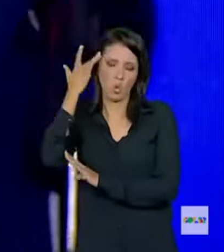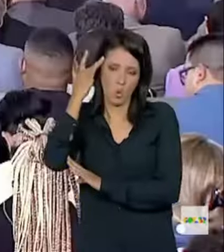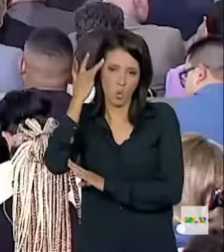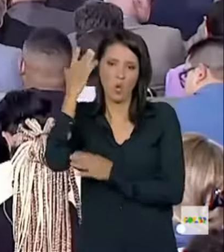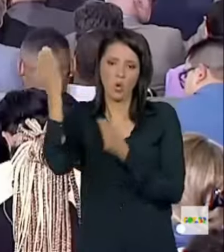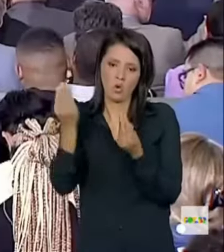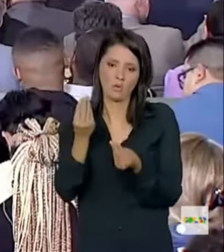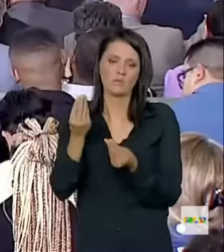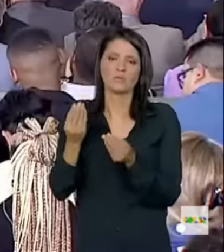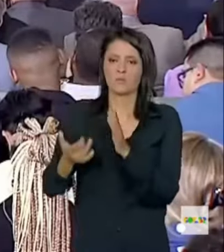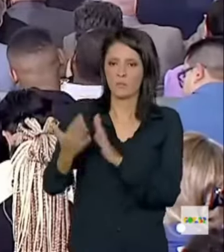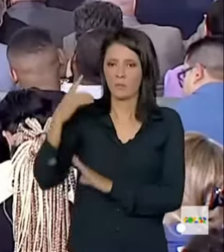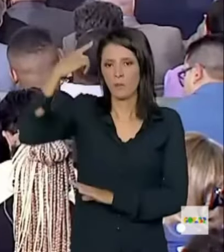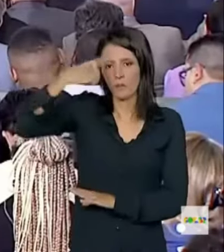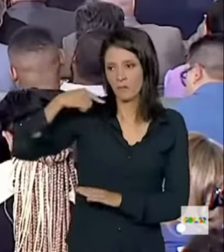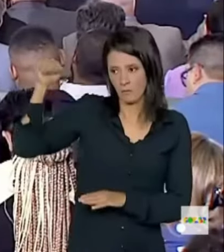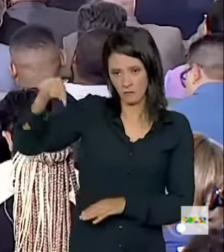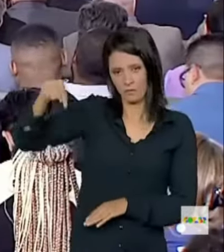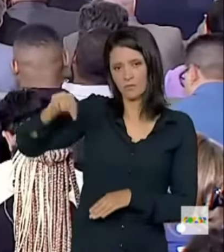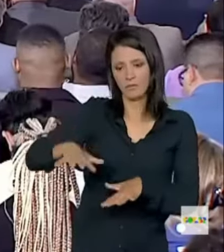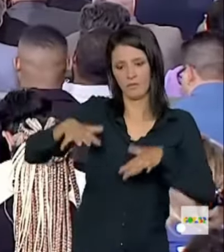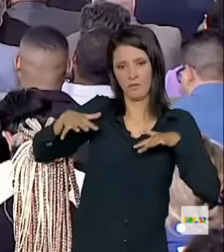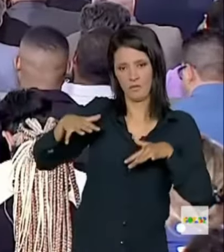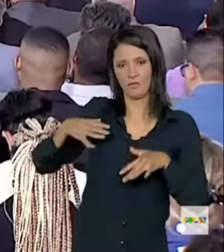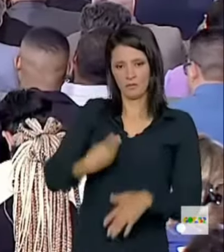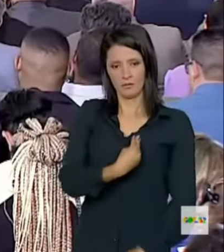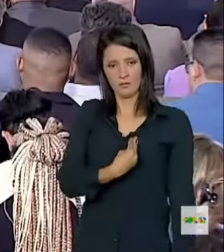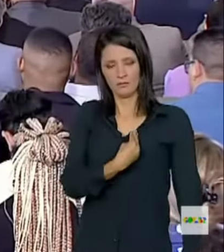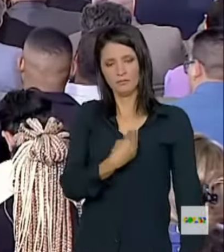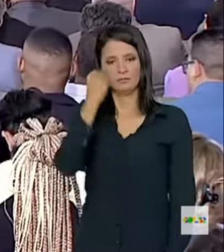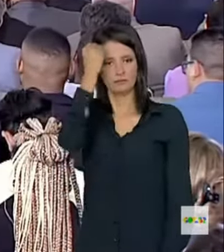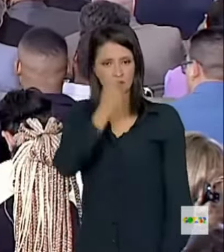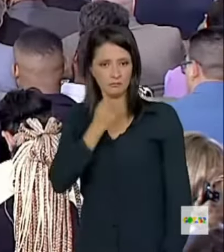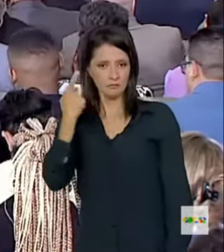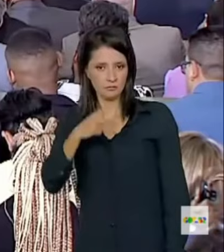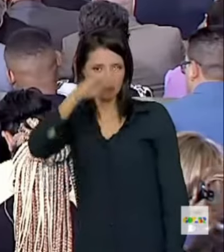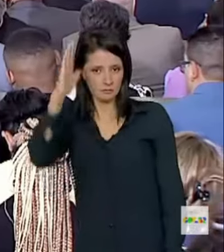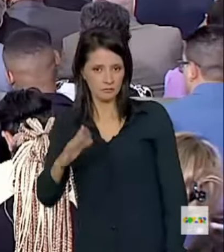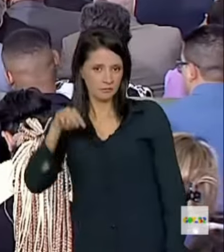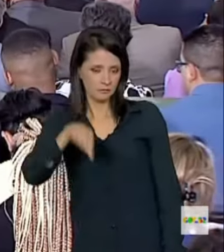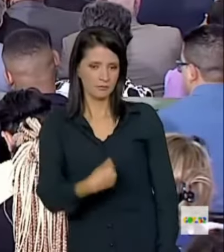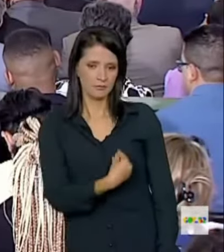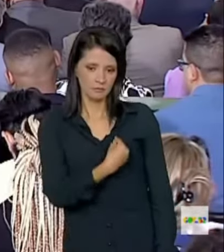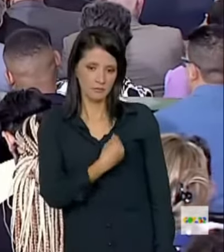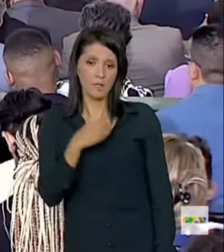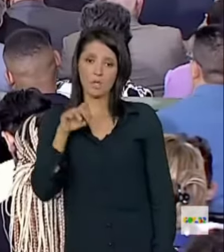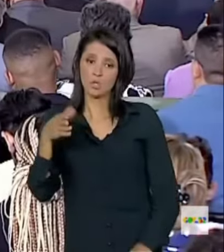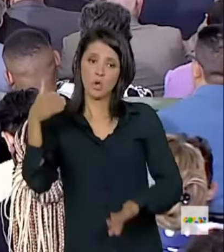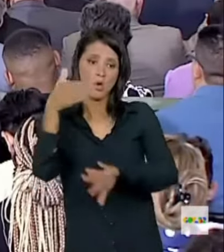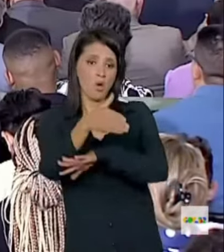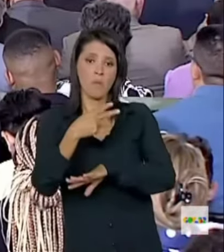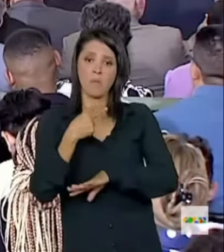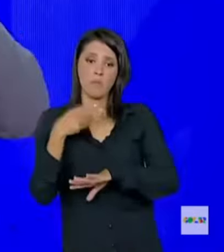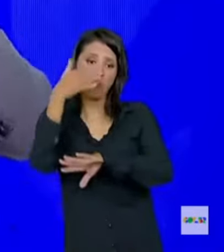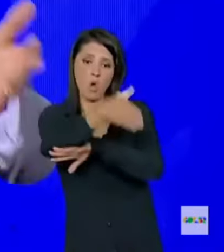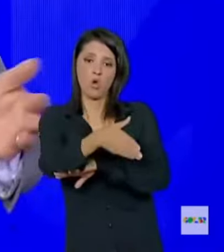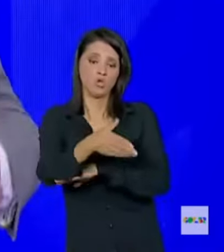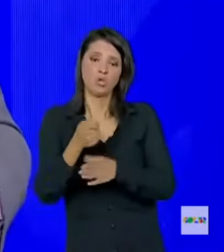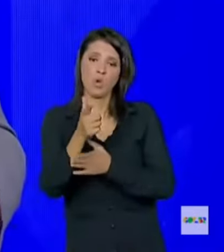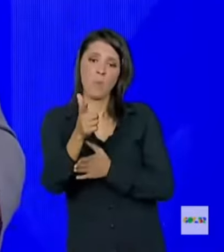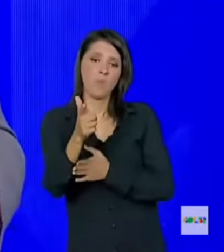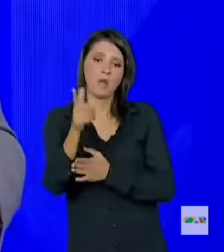muita gente, aliás, muito deputado que está aqui, muito senador da República, e muita gente só pode ir, sabe, fazer